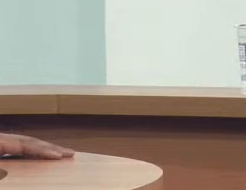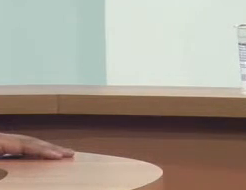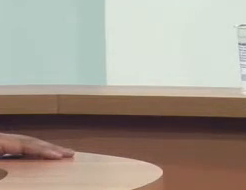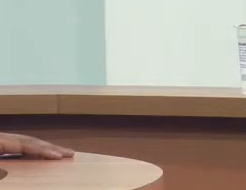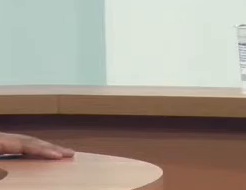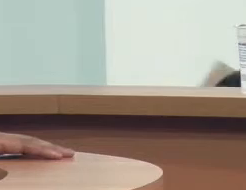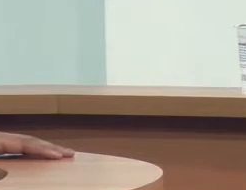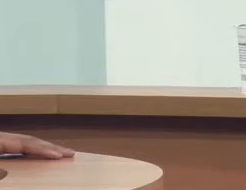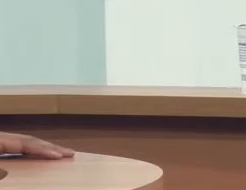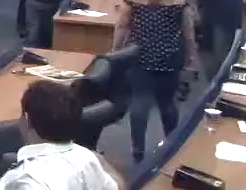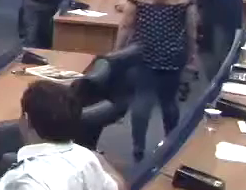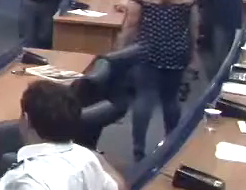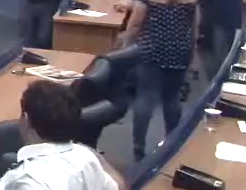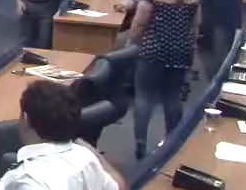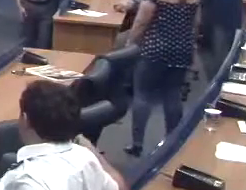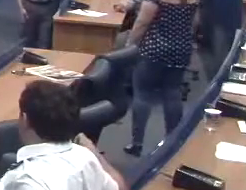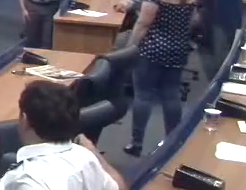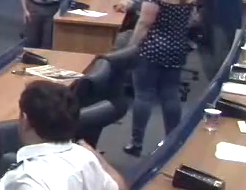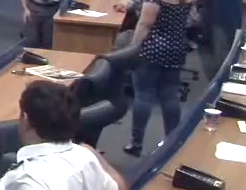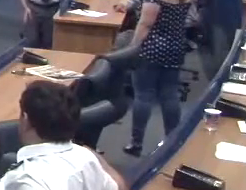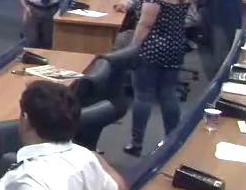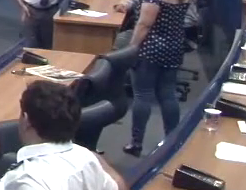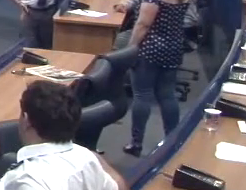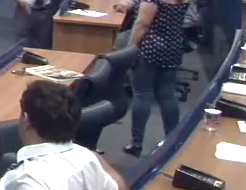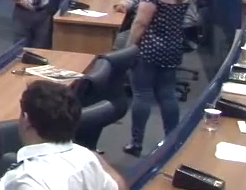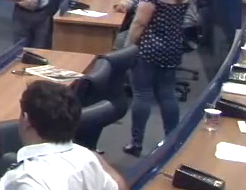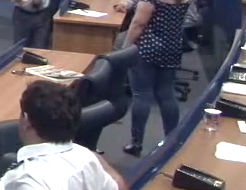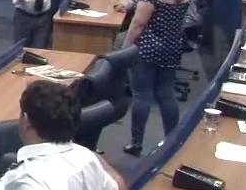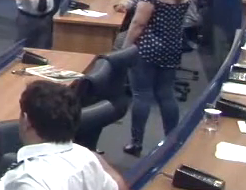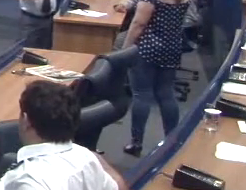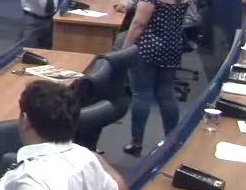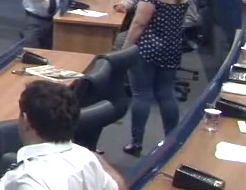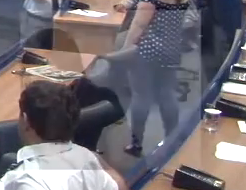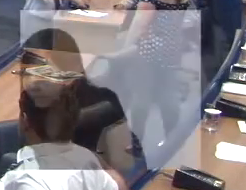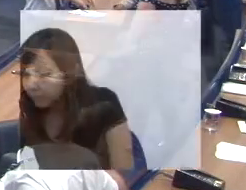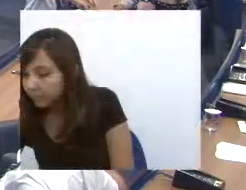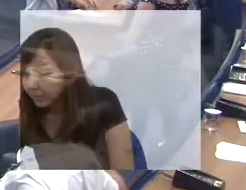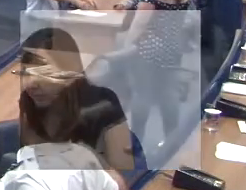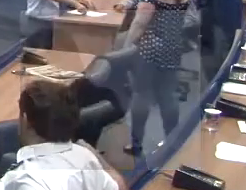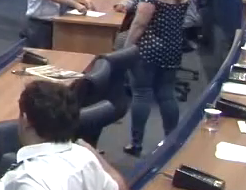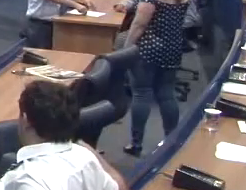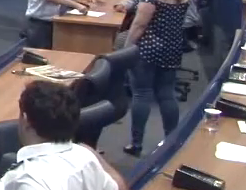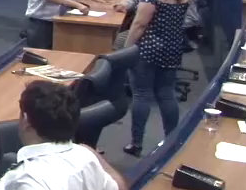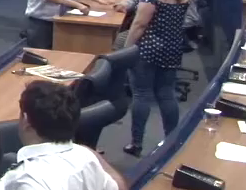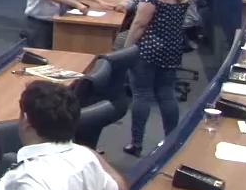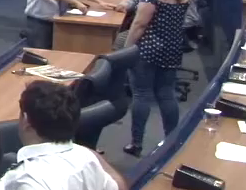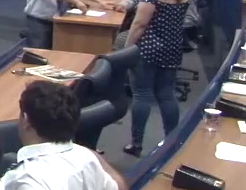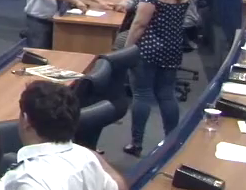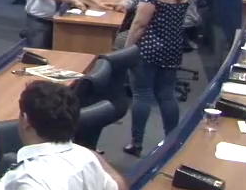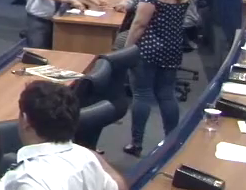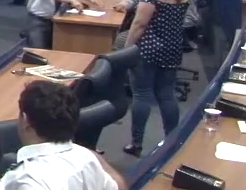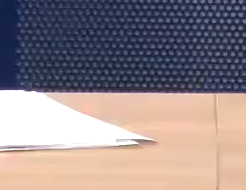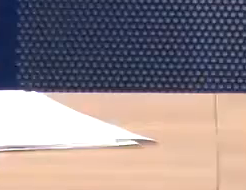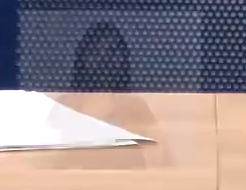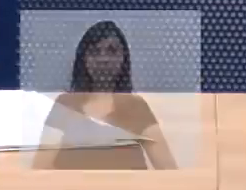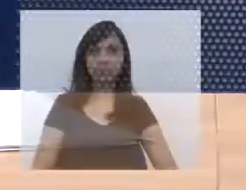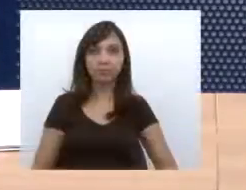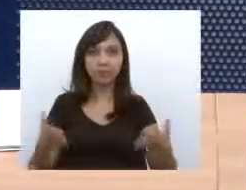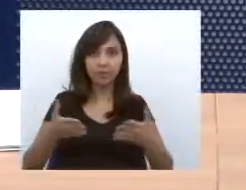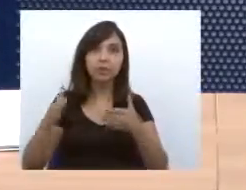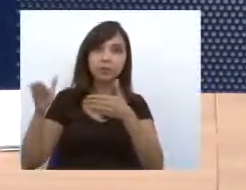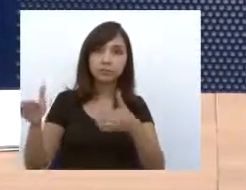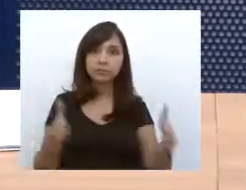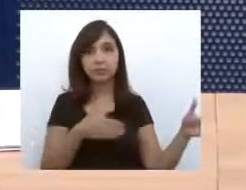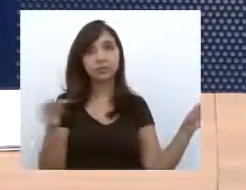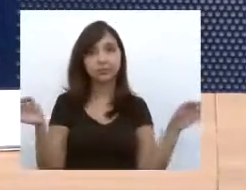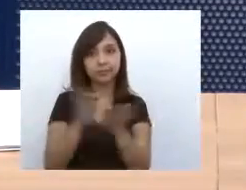Vereador, como infelizmente não dá para ouvir o senhor falar, e assim, desculpem, né, mas não dá para nós ouvirmos, eu vou dar por encerrada a presente sessão.